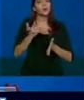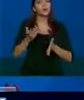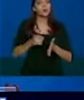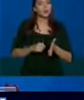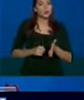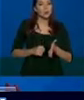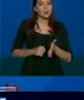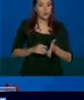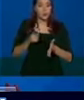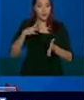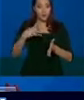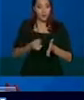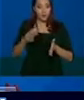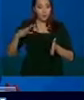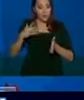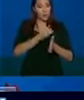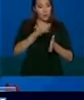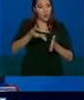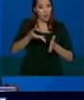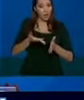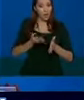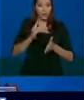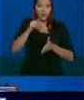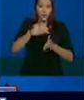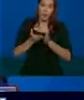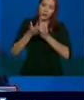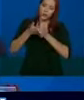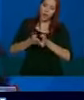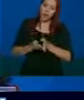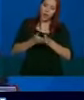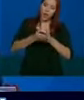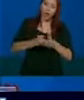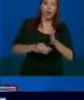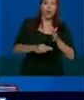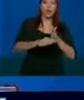Vamos salvar o barco. Quando a gente chegar em terra firme, a gente começa a brigar de novo.